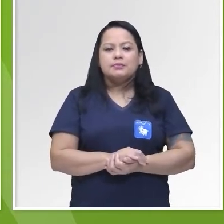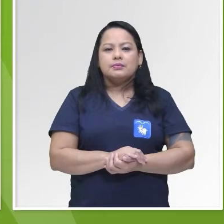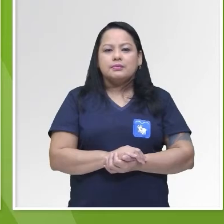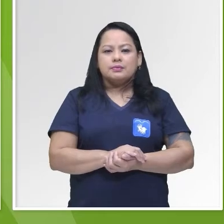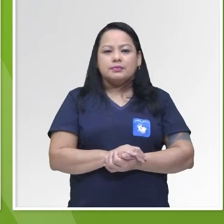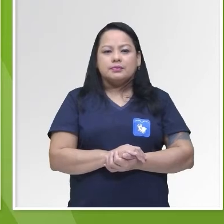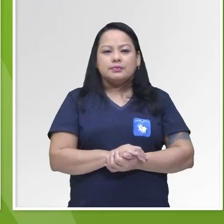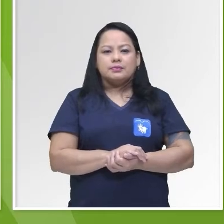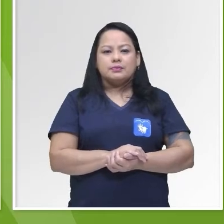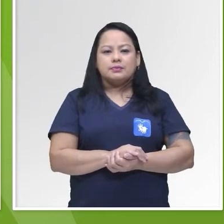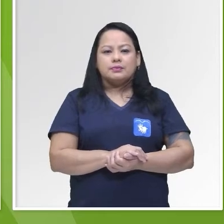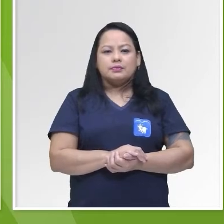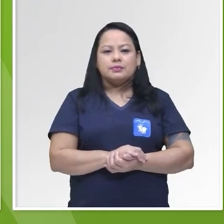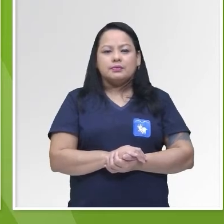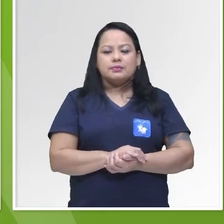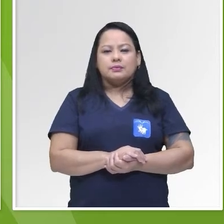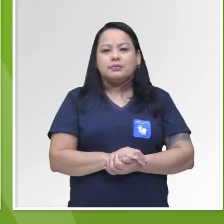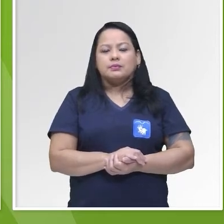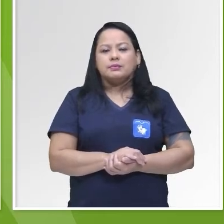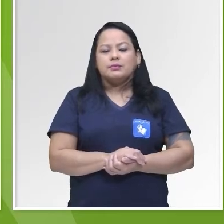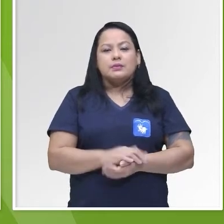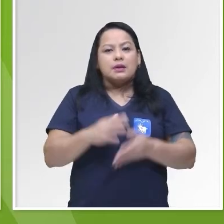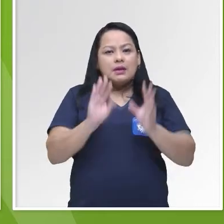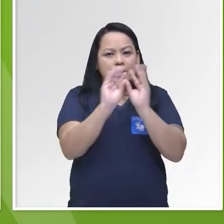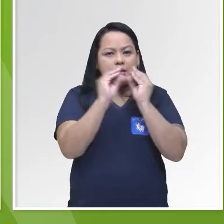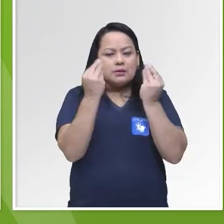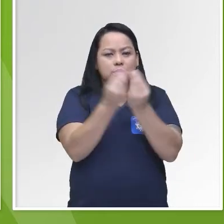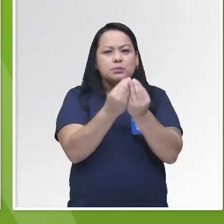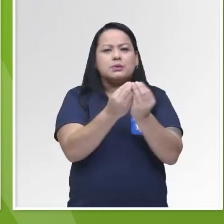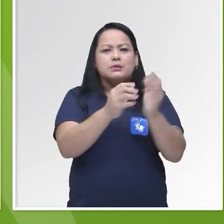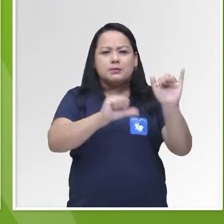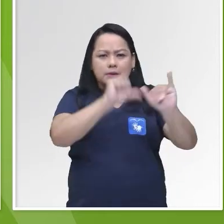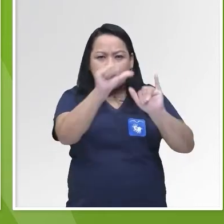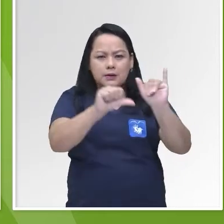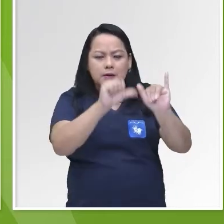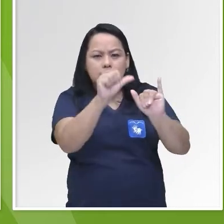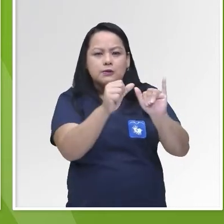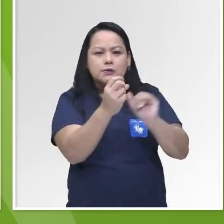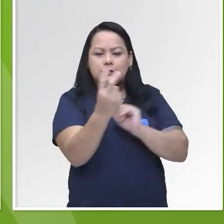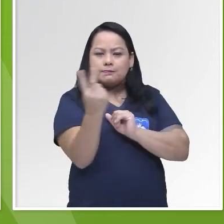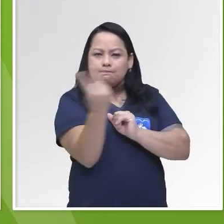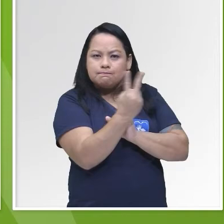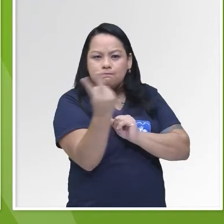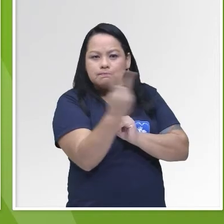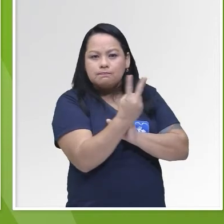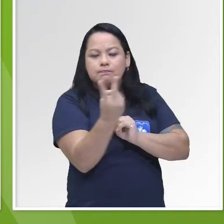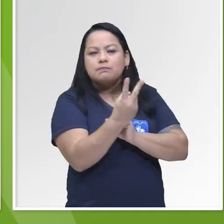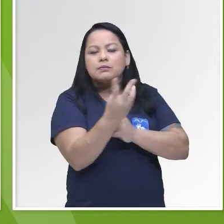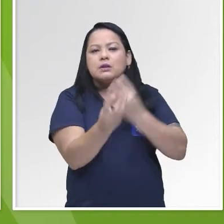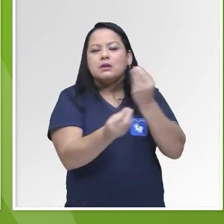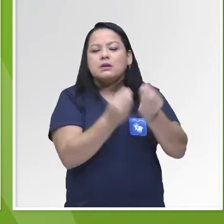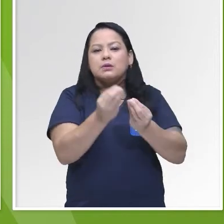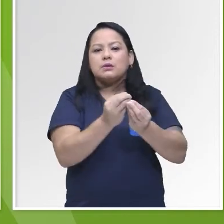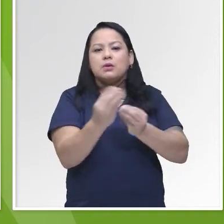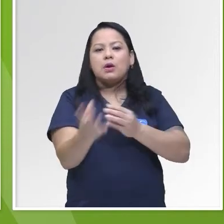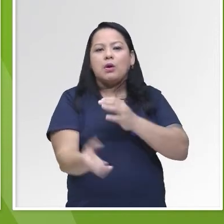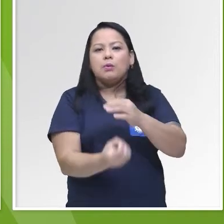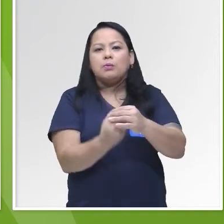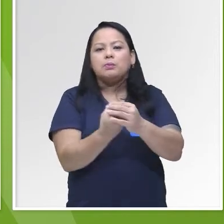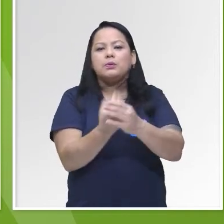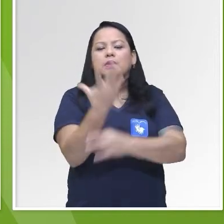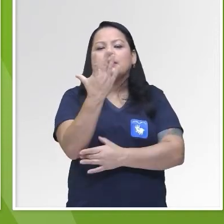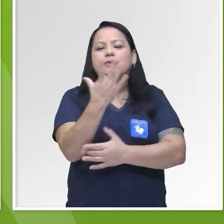Essas substâncias, elas vão reagir entre elas e elas vão